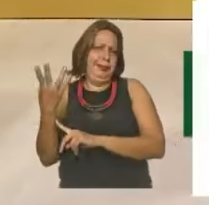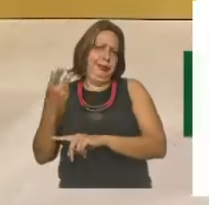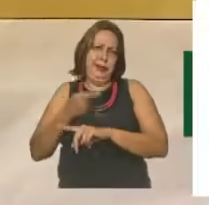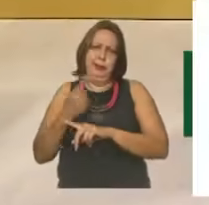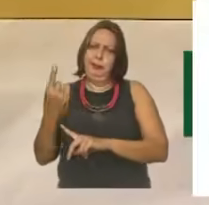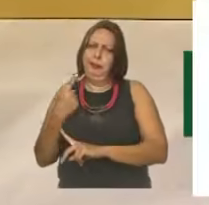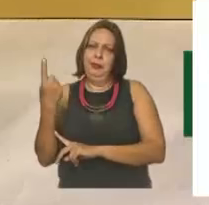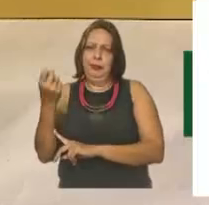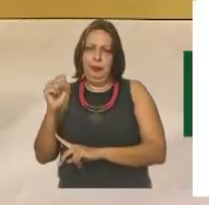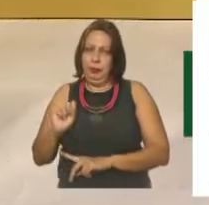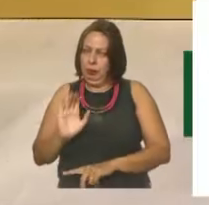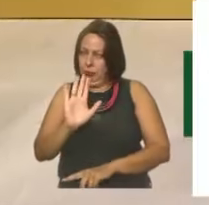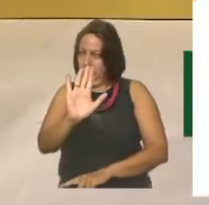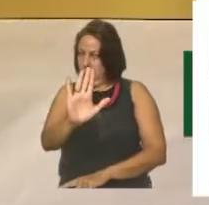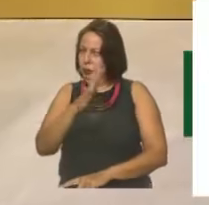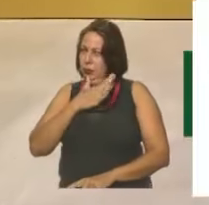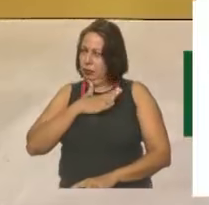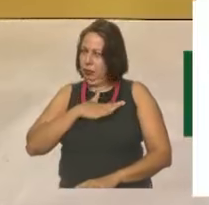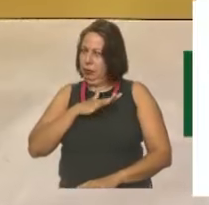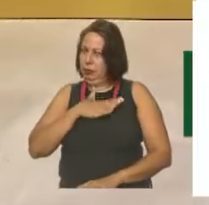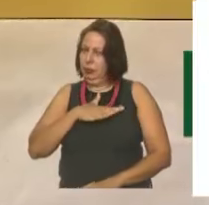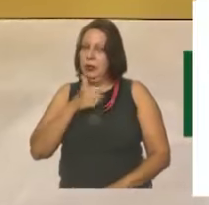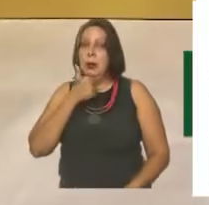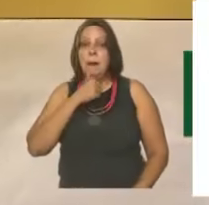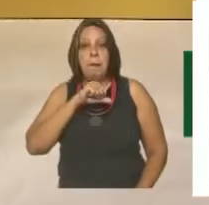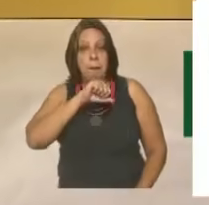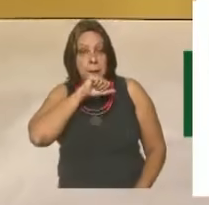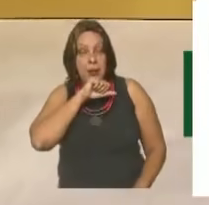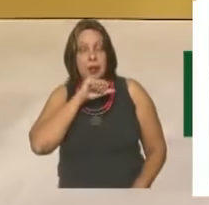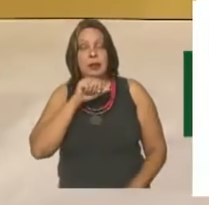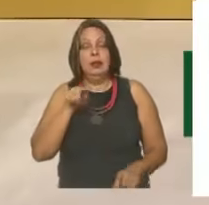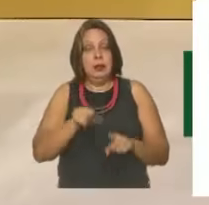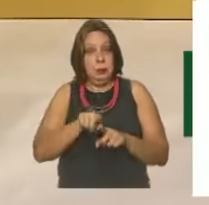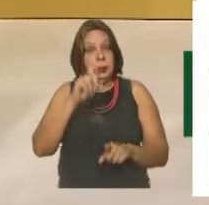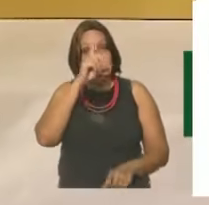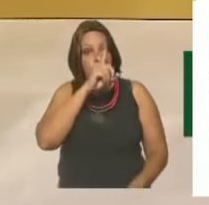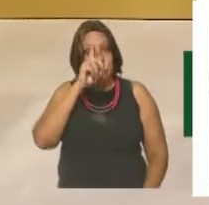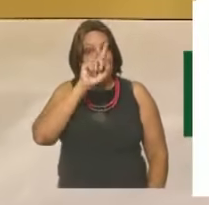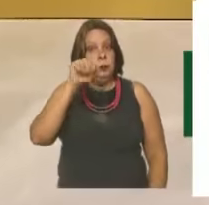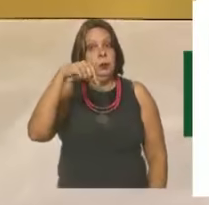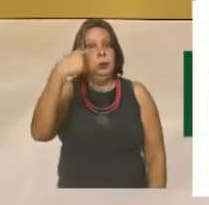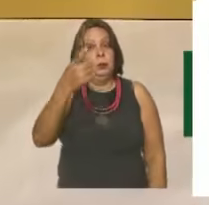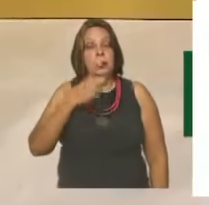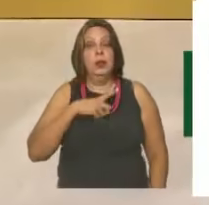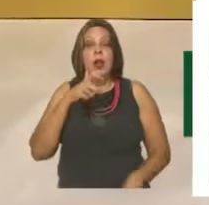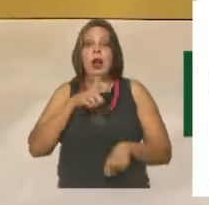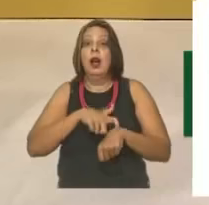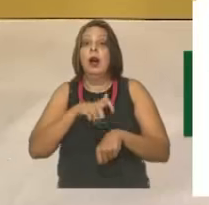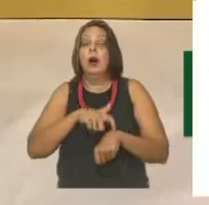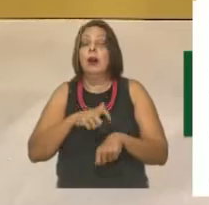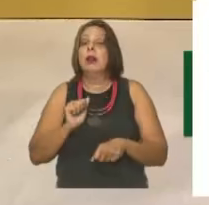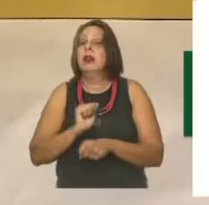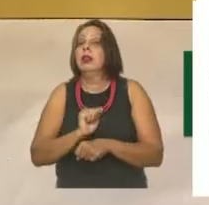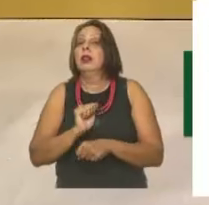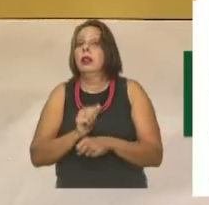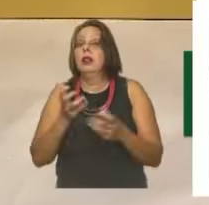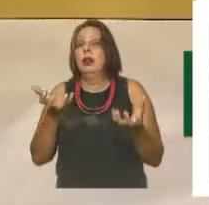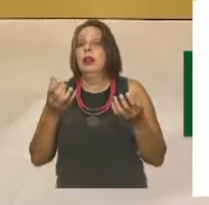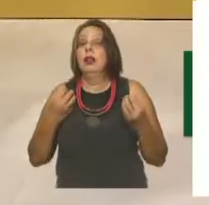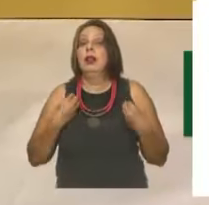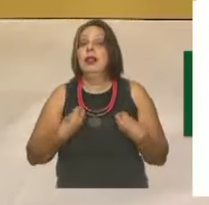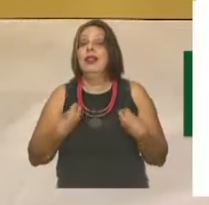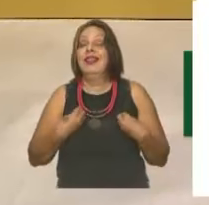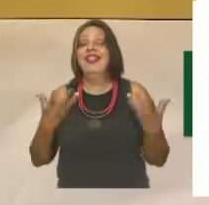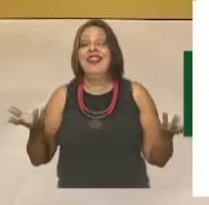Sergipe, já já a gente volta a falar da premiação das mães também. Porque agora é aquela hora tão esperada, todo mundo quer participar